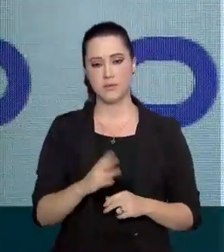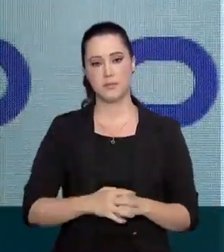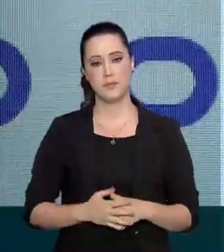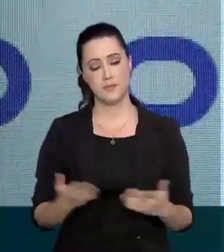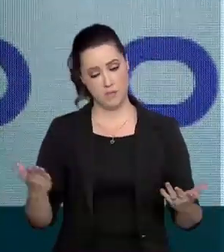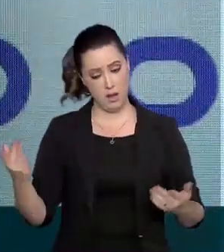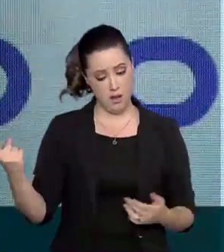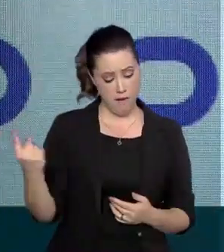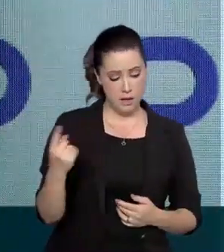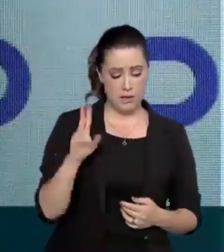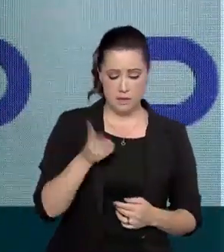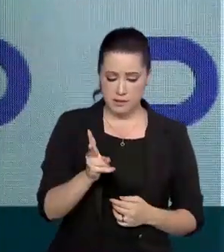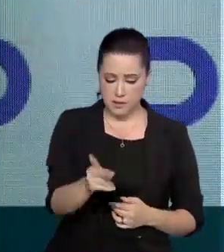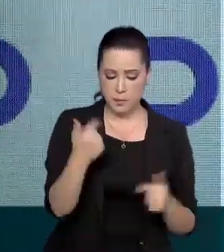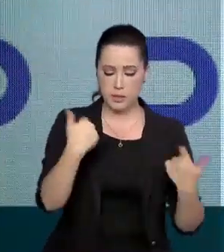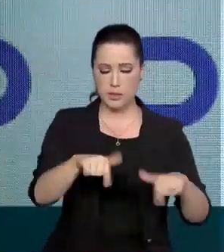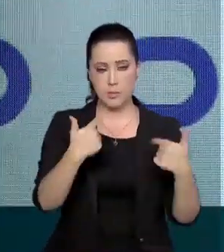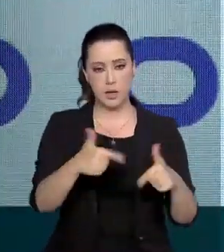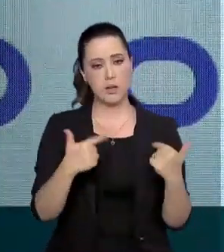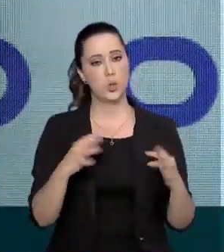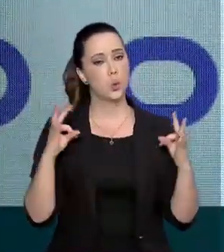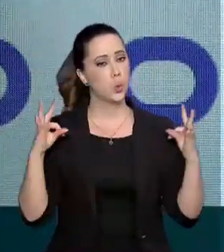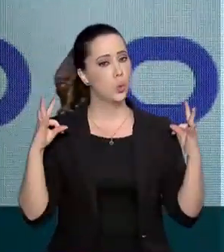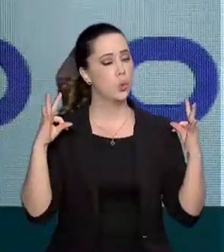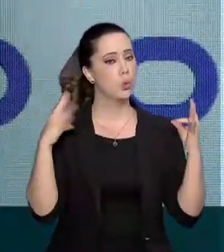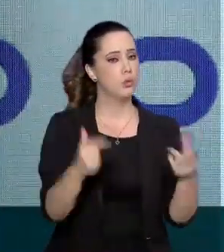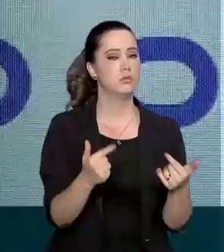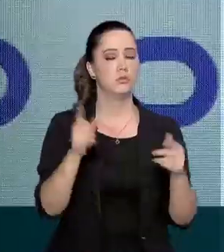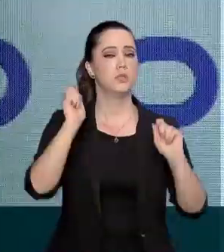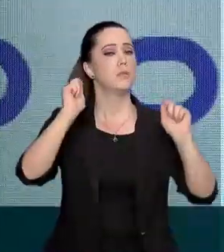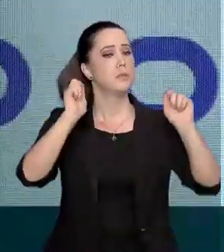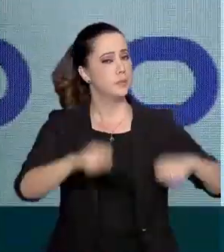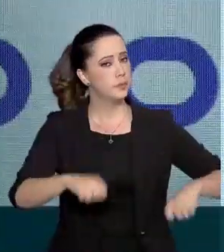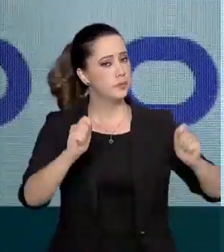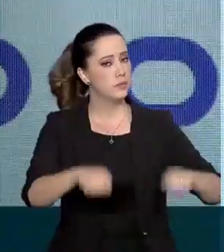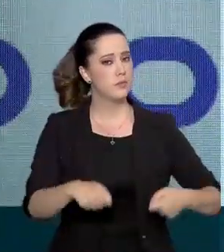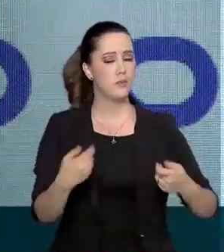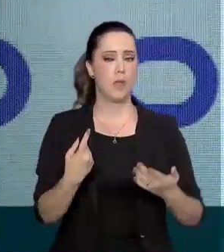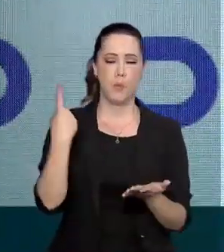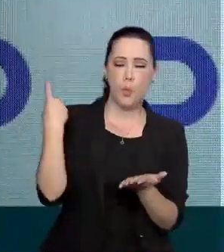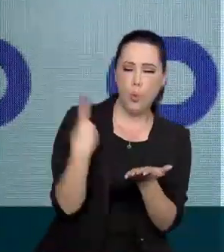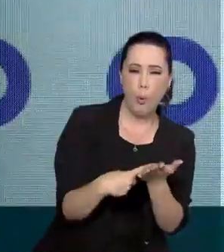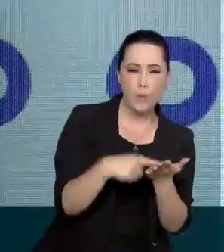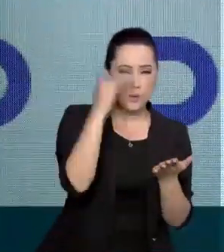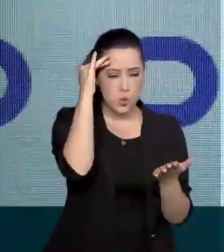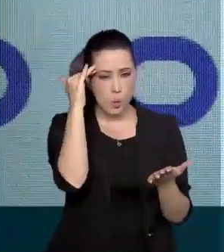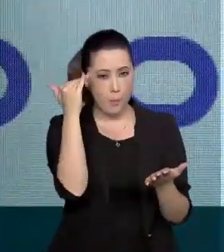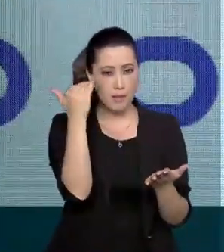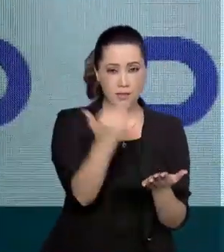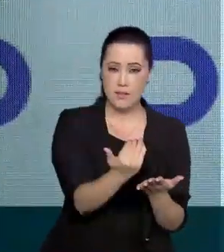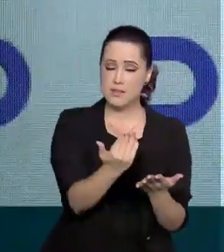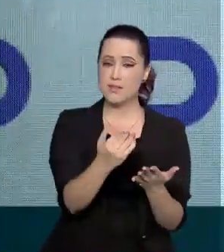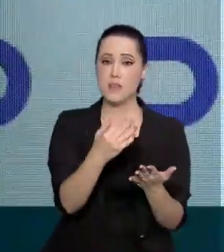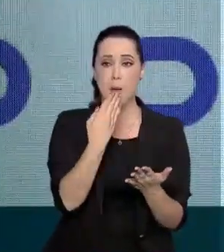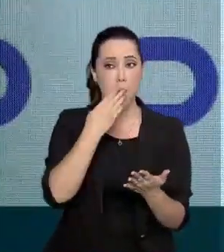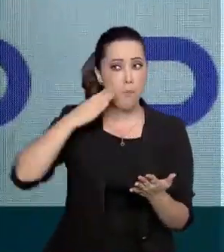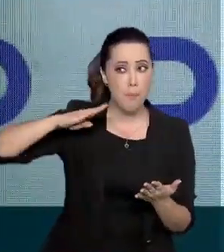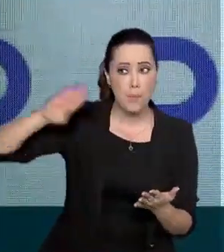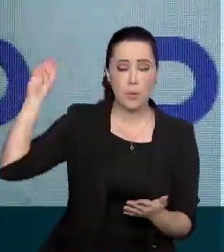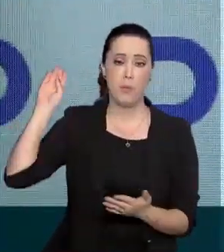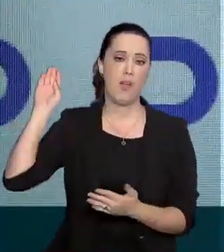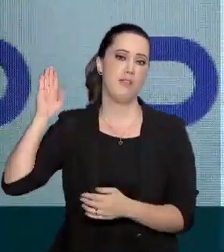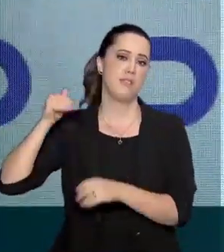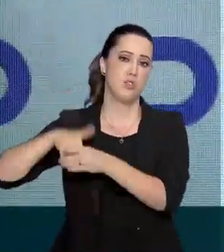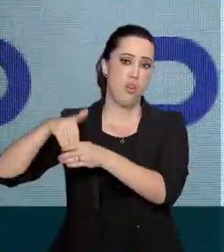que vem fazendo o tudo que lhe é possível para cumprir aquele que prometeu durante a campanha.